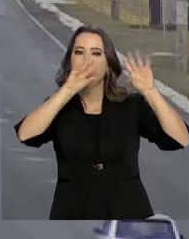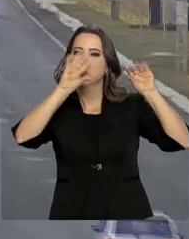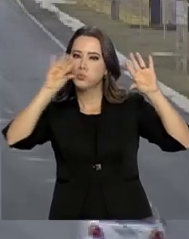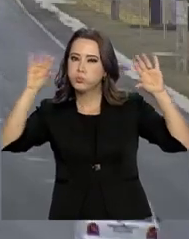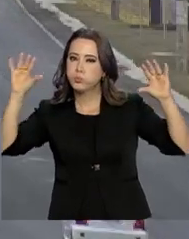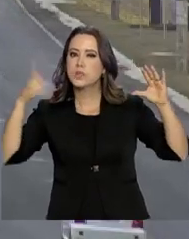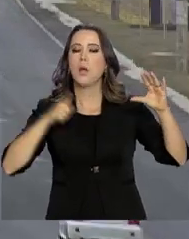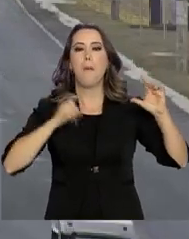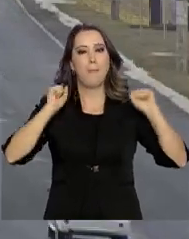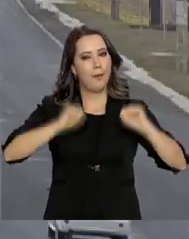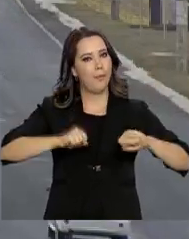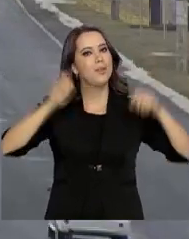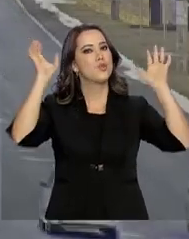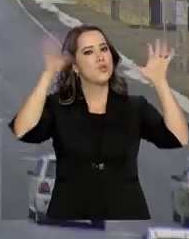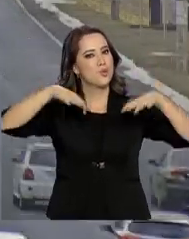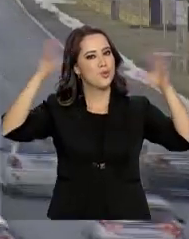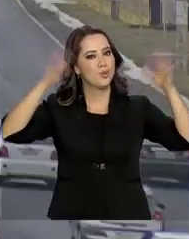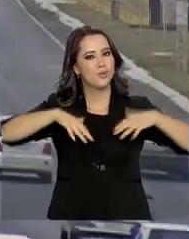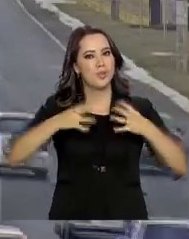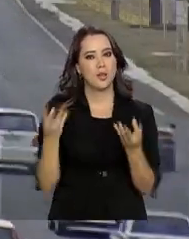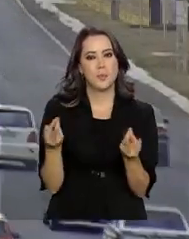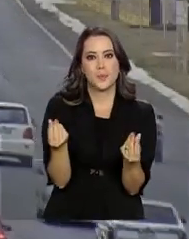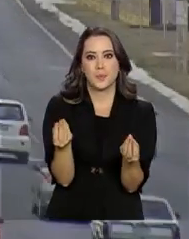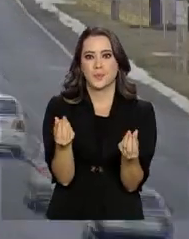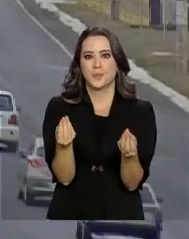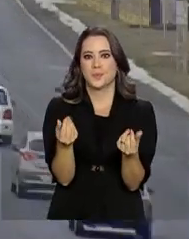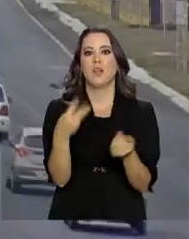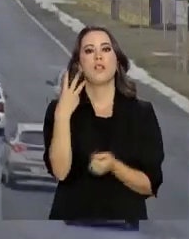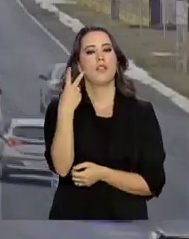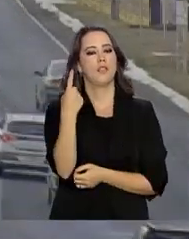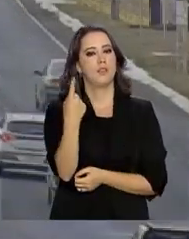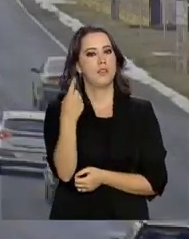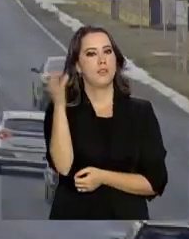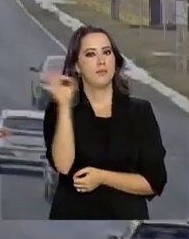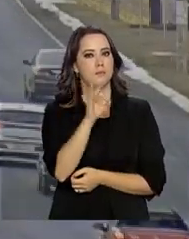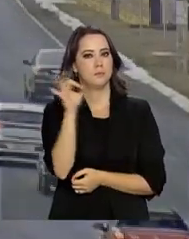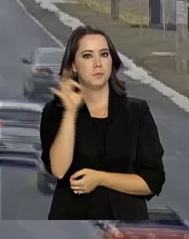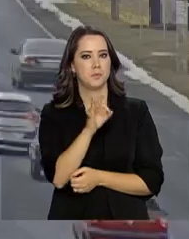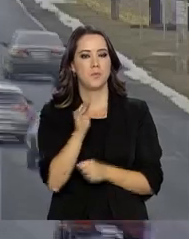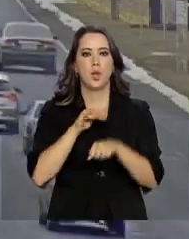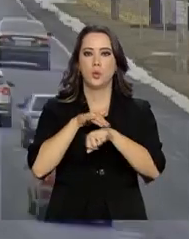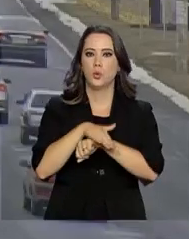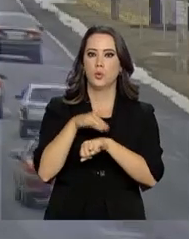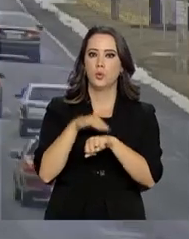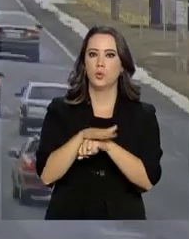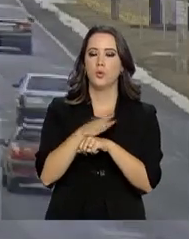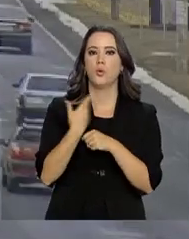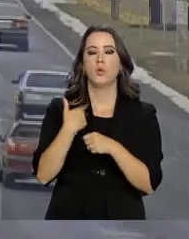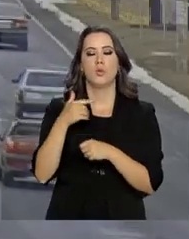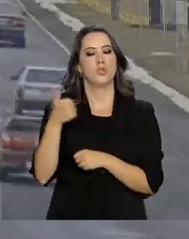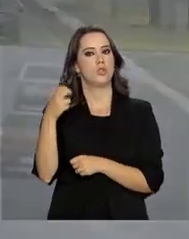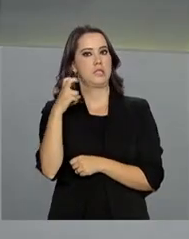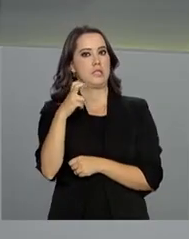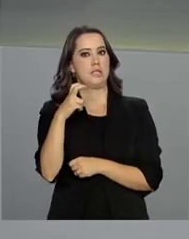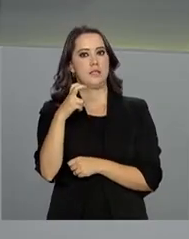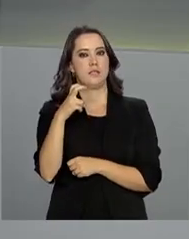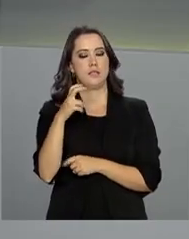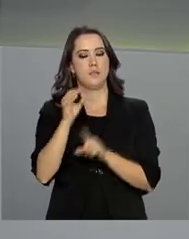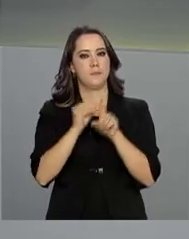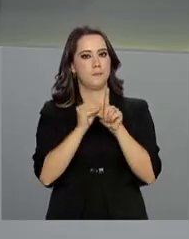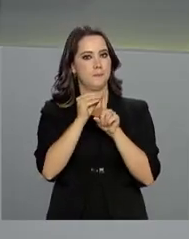chuva a umidade relativa do ar está em 31% para a noite a mínima prevista é de 15 graus